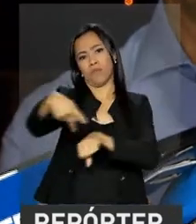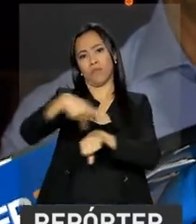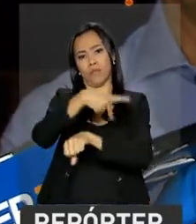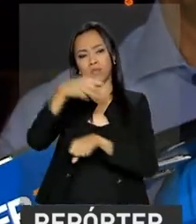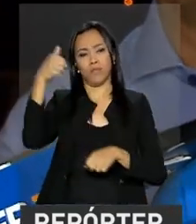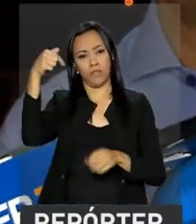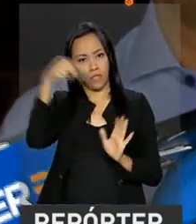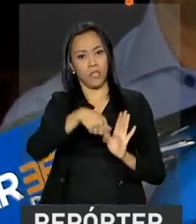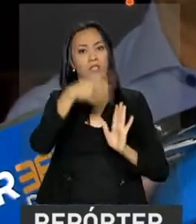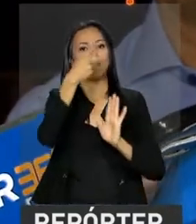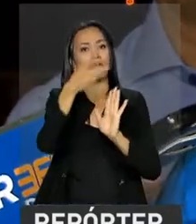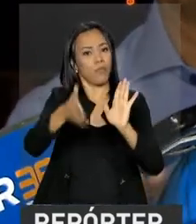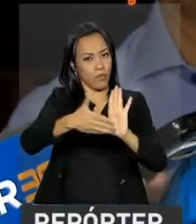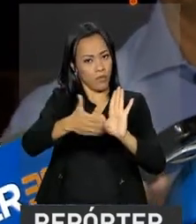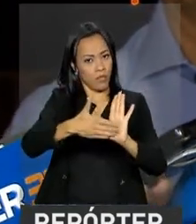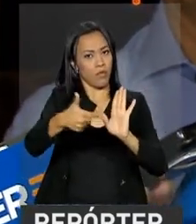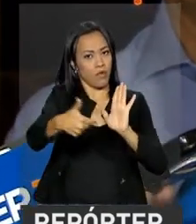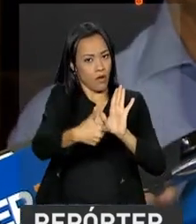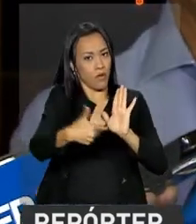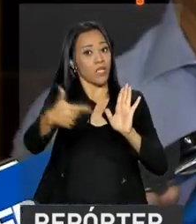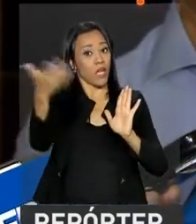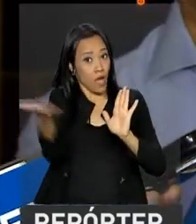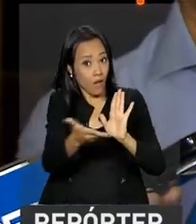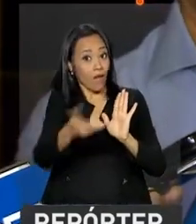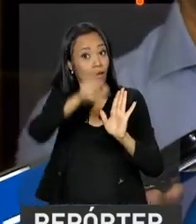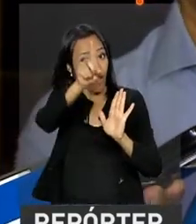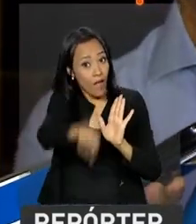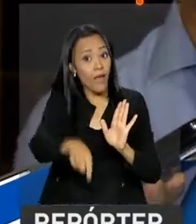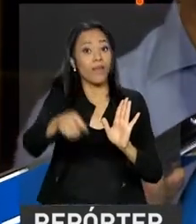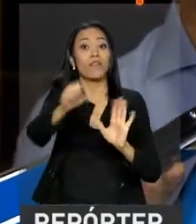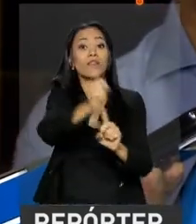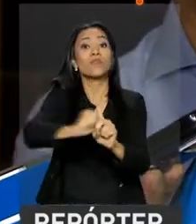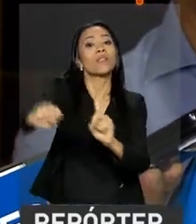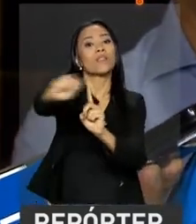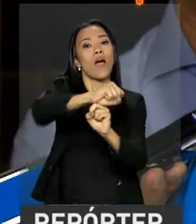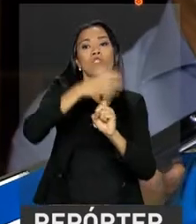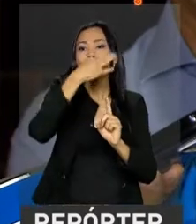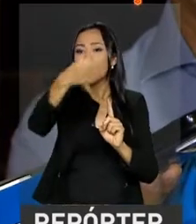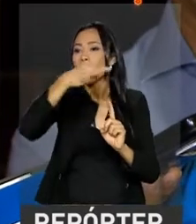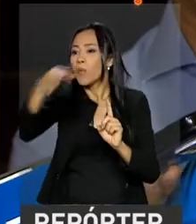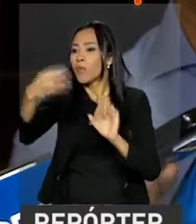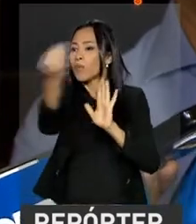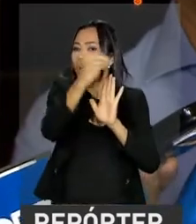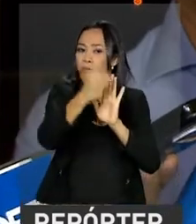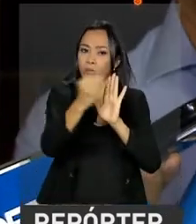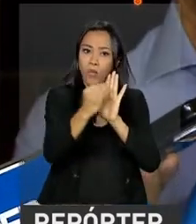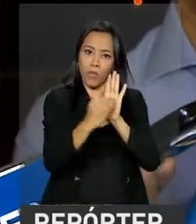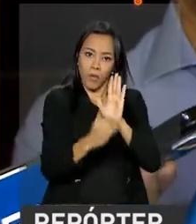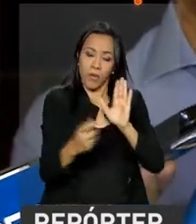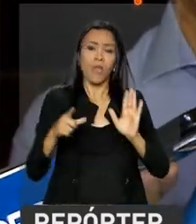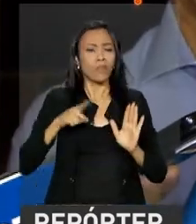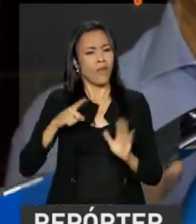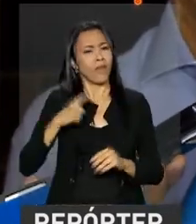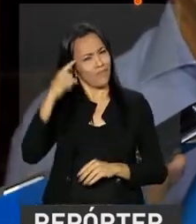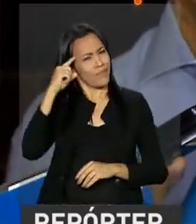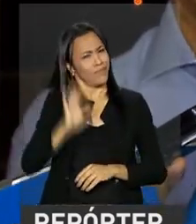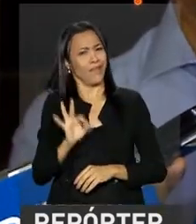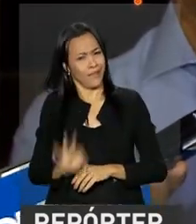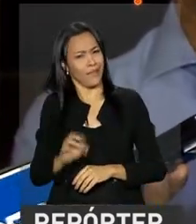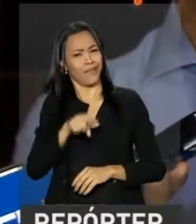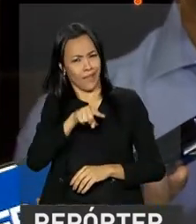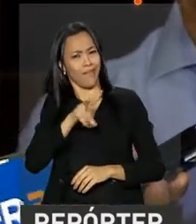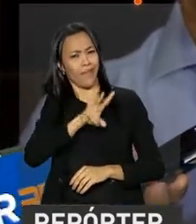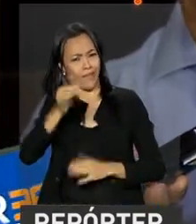desse projeto, que é um projeto que se transformou no projeto da sociedade brasileira. Eu tenho a mais absoluta certeza que ele